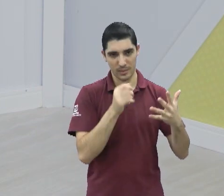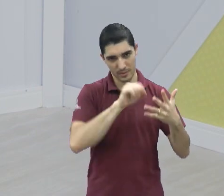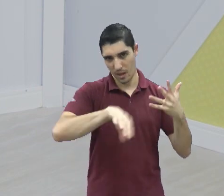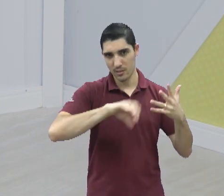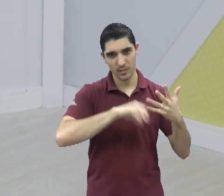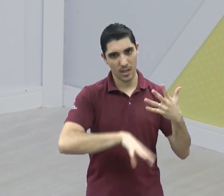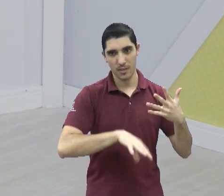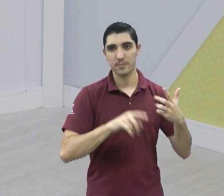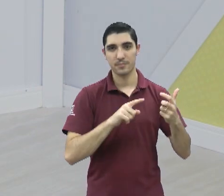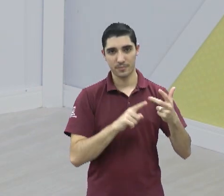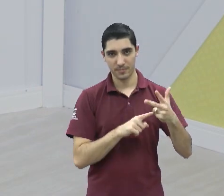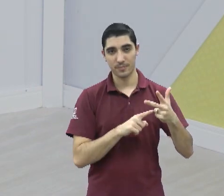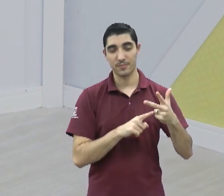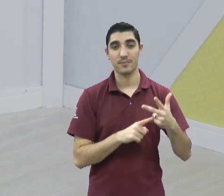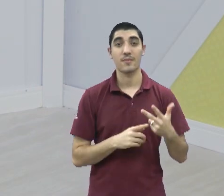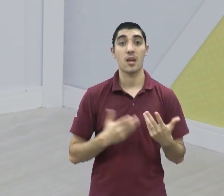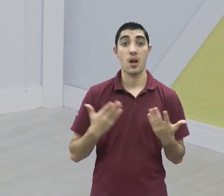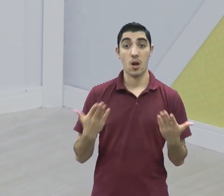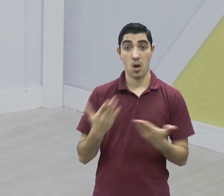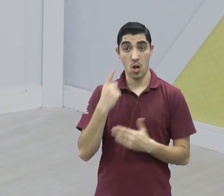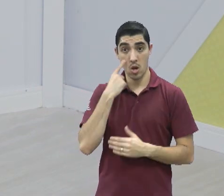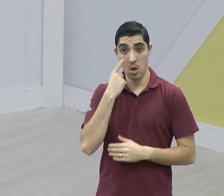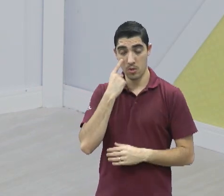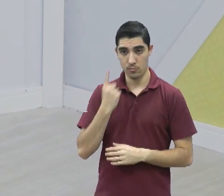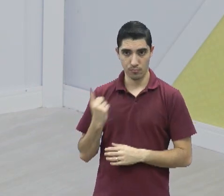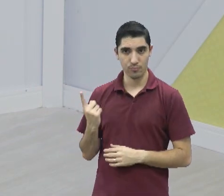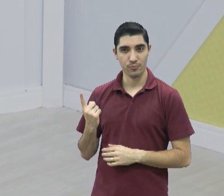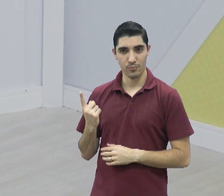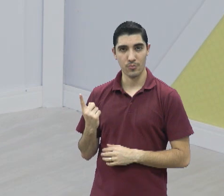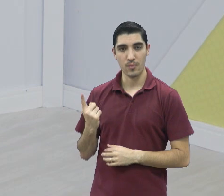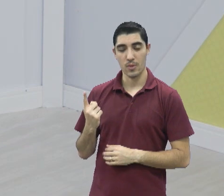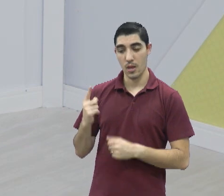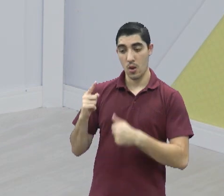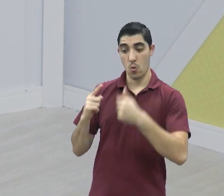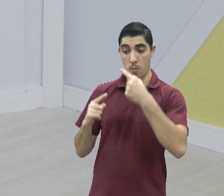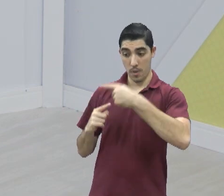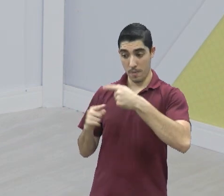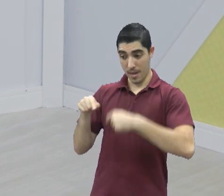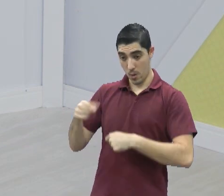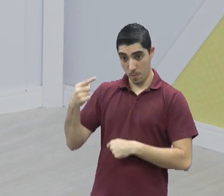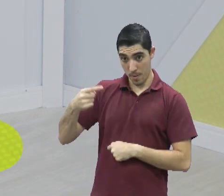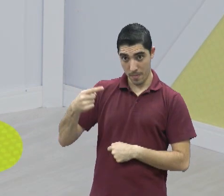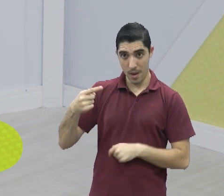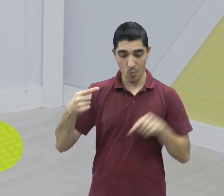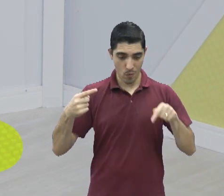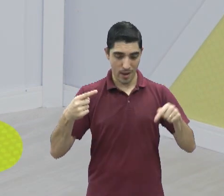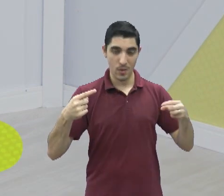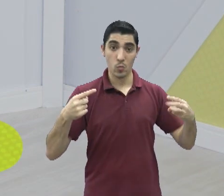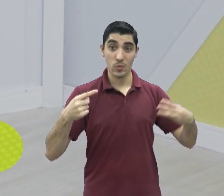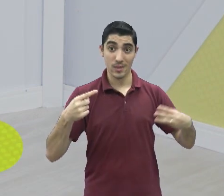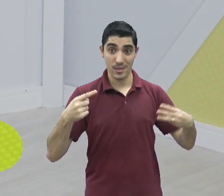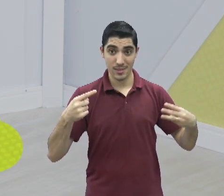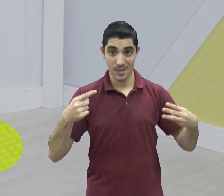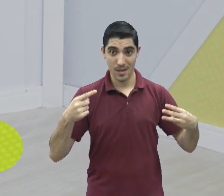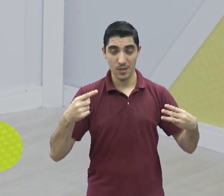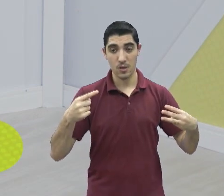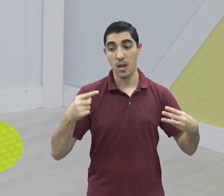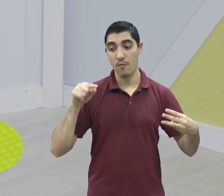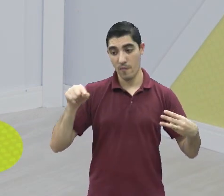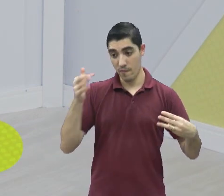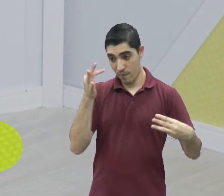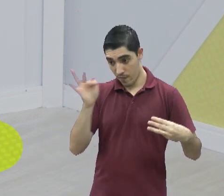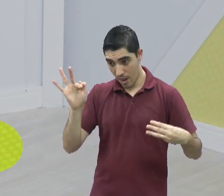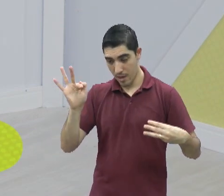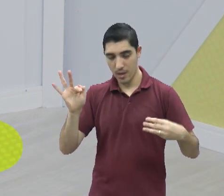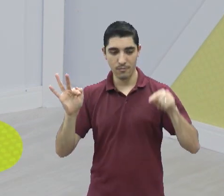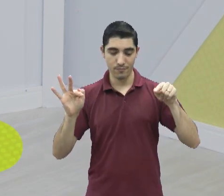porque não tem a outra tabela, essa aqui, ó. O primeiro do grupo A vai enfrentar o terceiro do grupo B, ou seja, Franca vai enfrentar